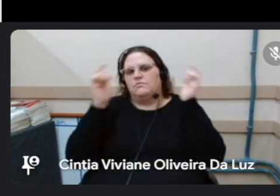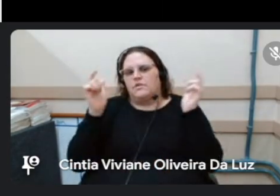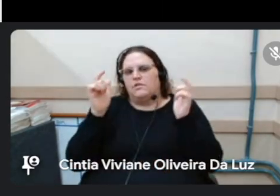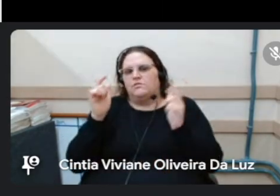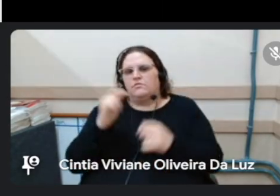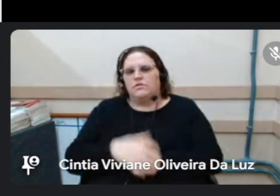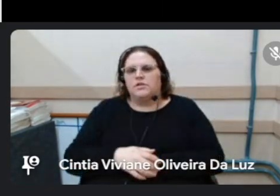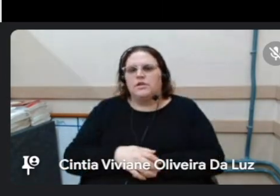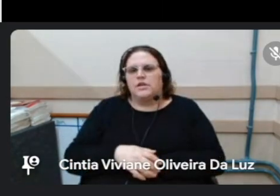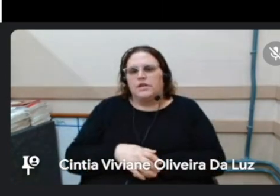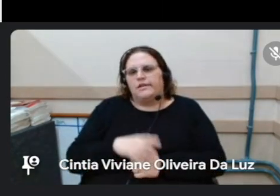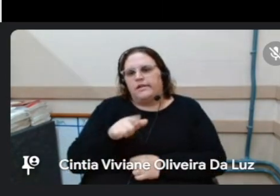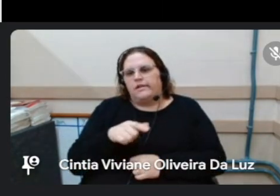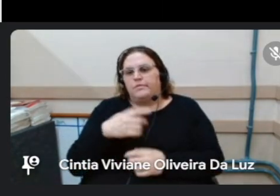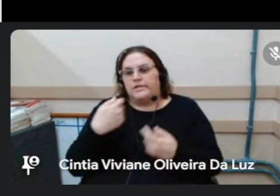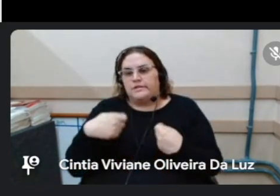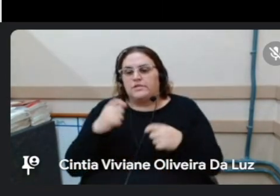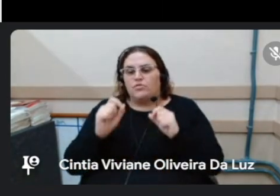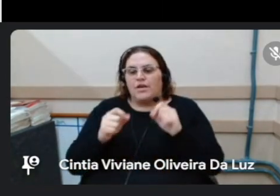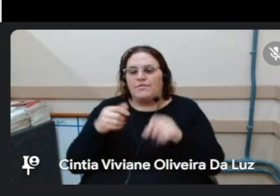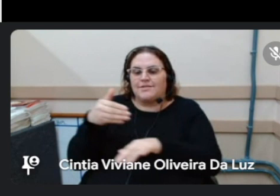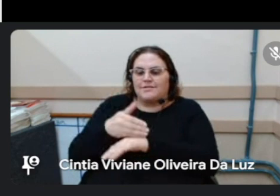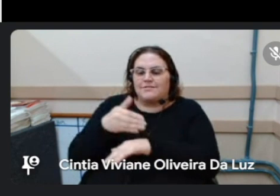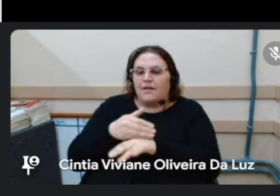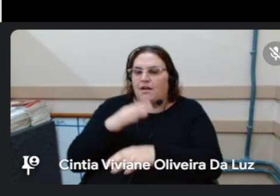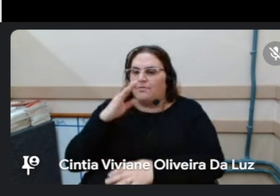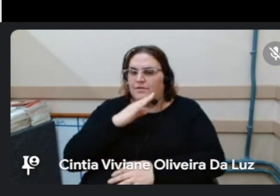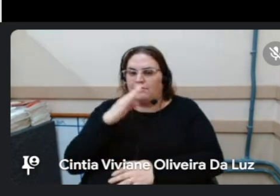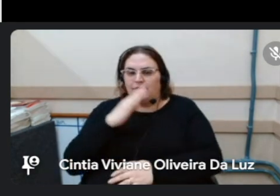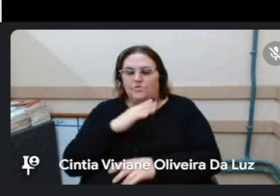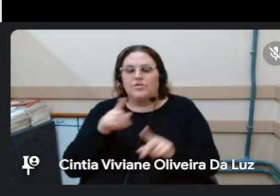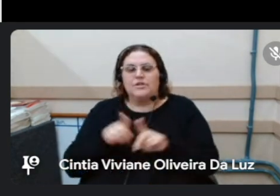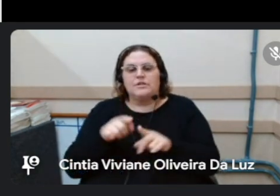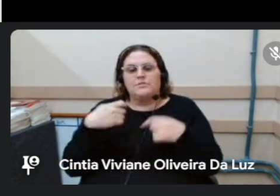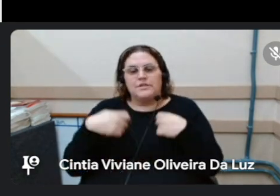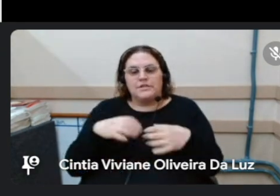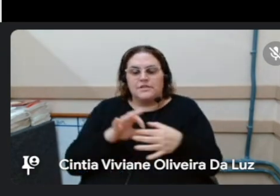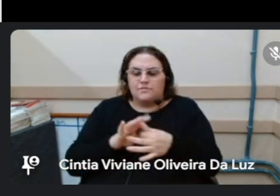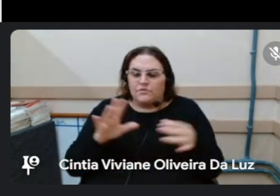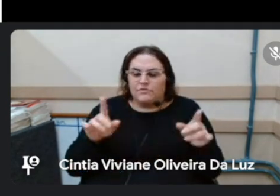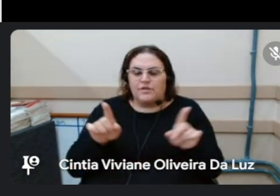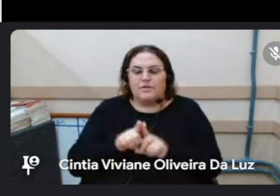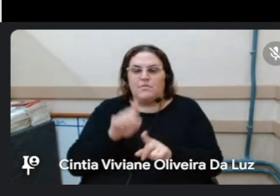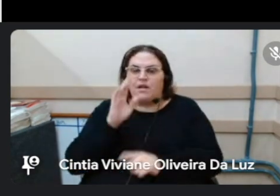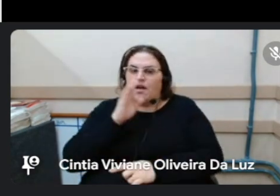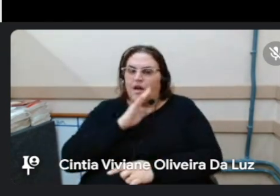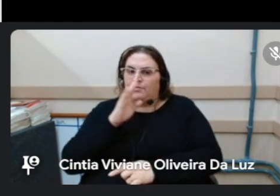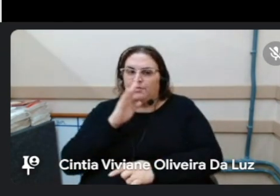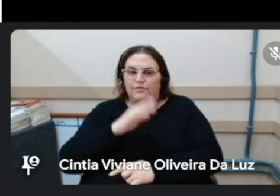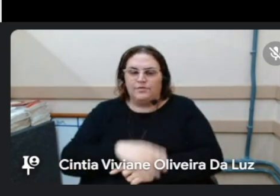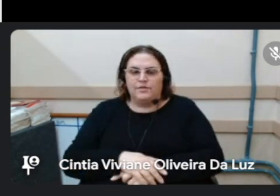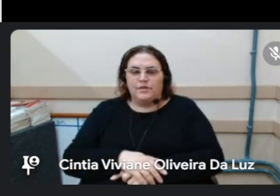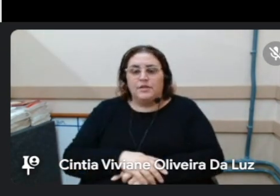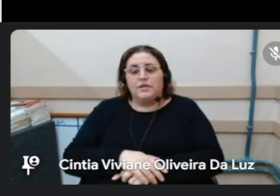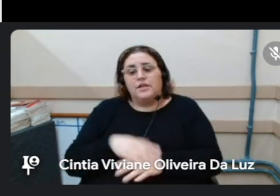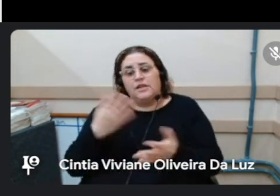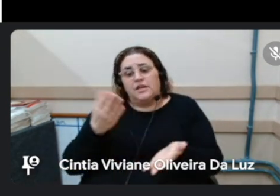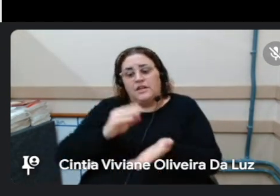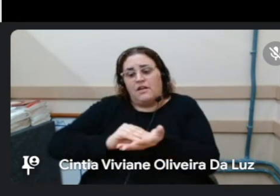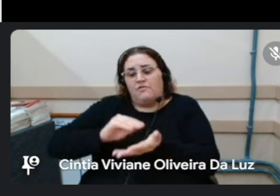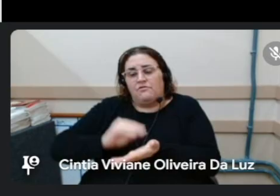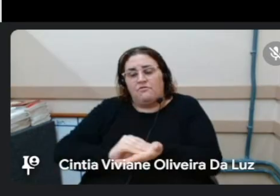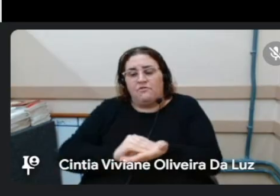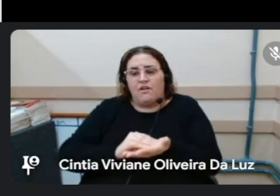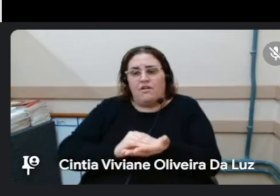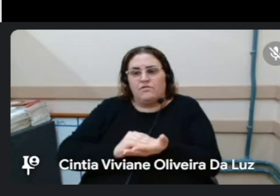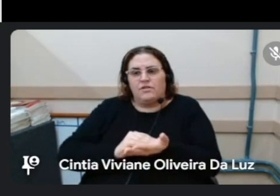acessados rapidamente que precisam ser disponibilizados rapidamente e que na falta de um digamos